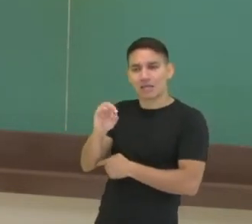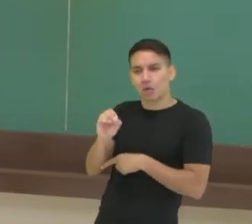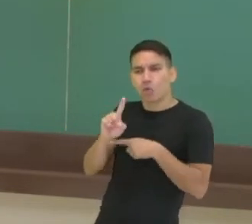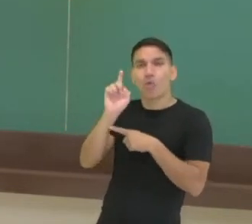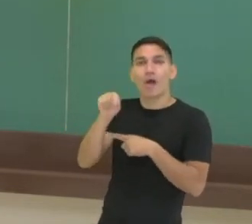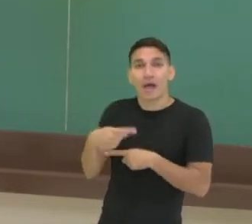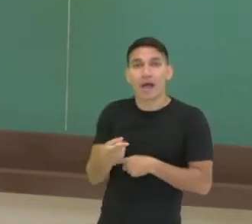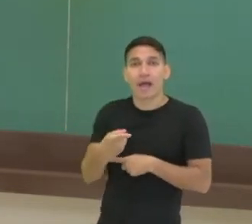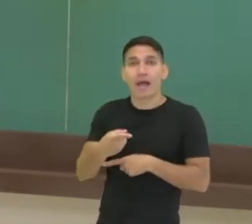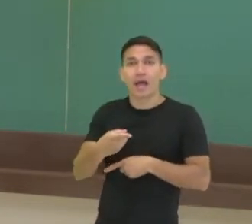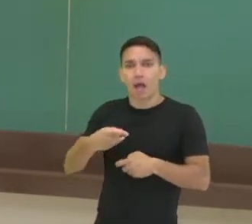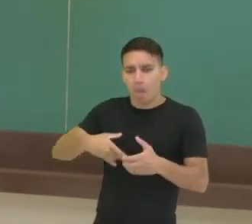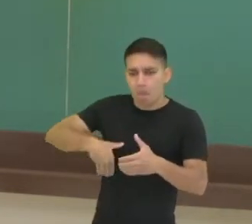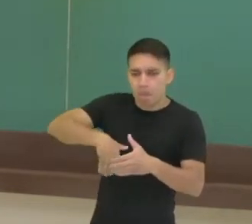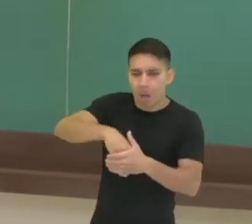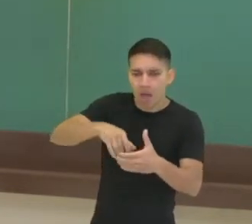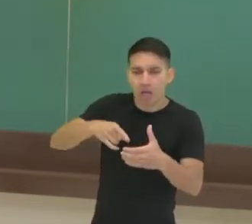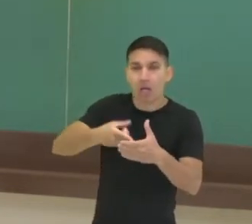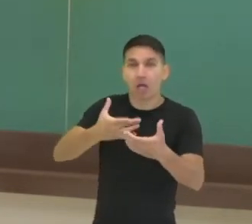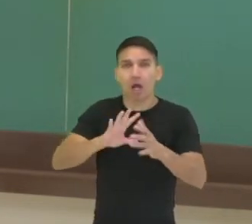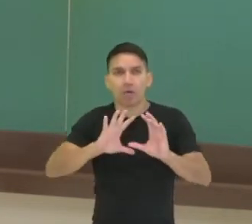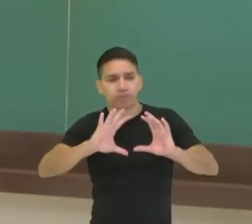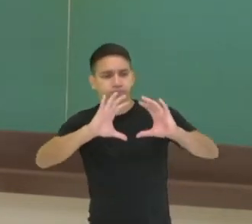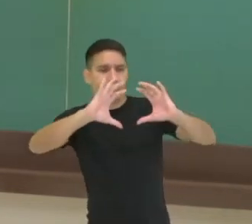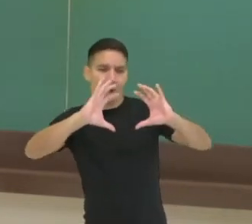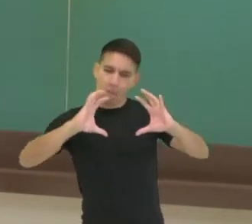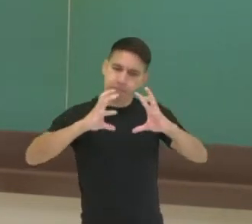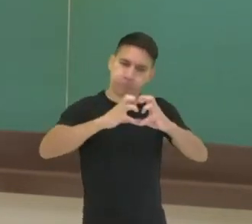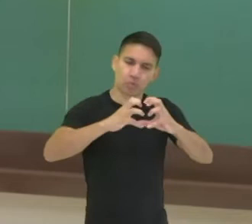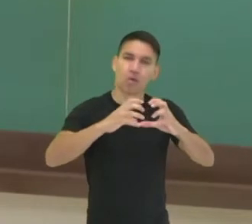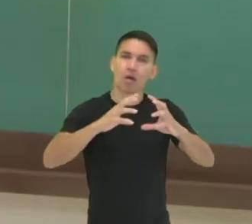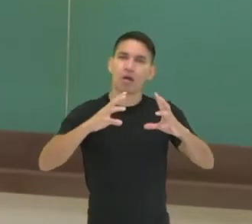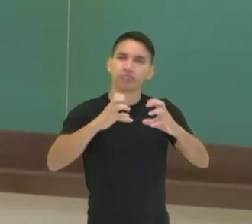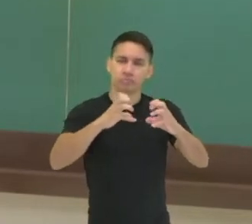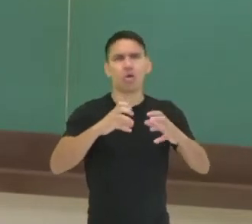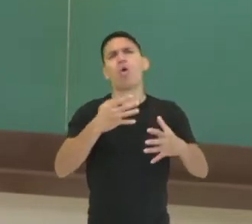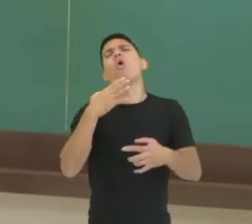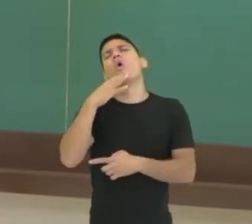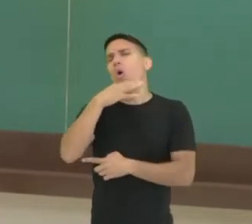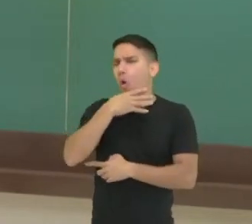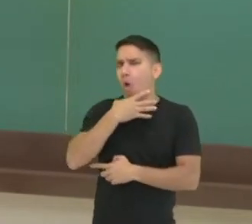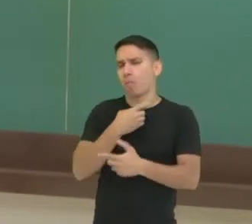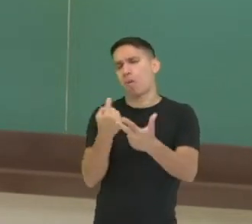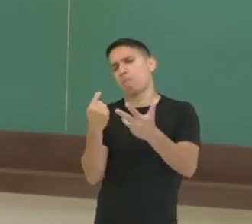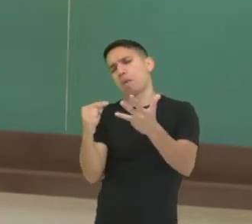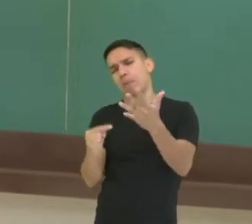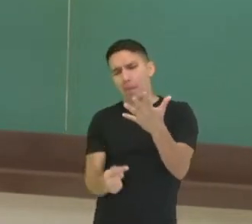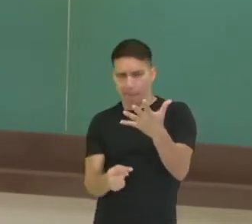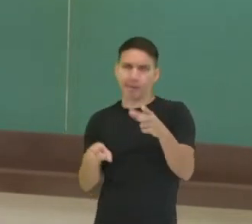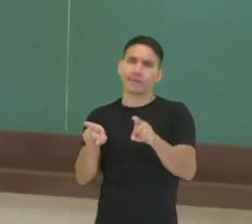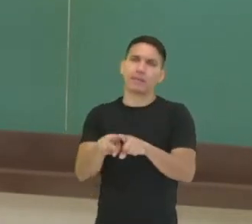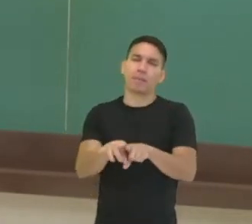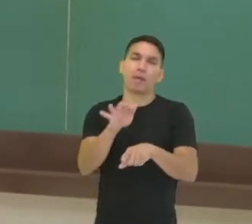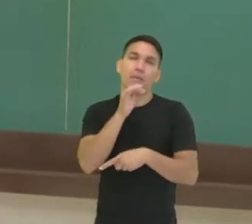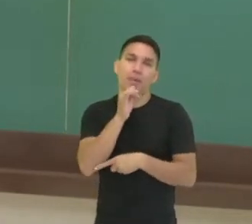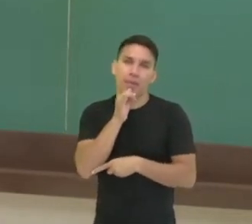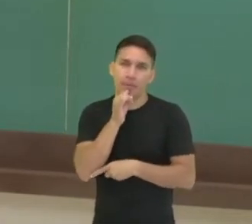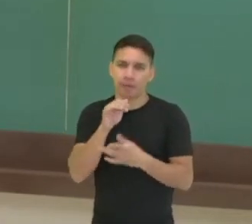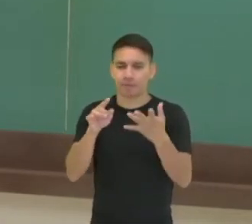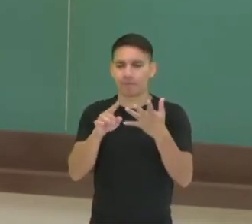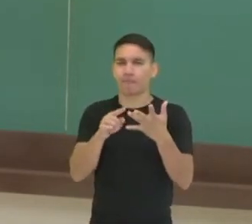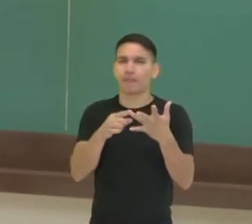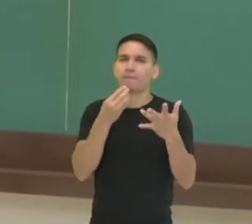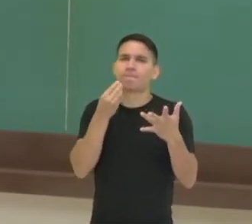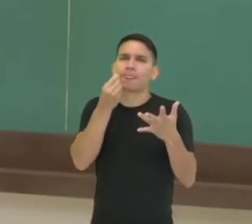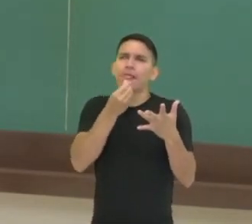vai agarrar essa bola. Claro que os outros sentidos dos 5, por exemplo, o paladar,